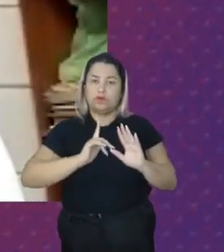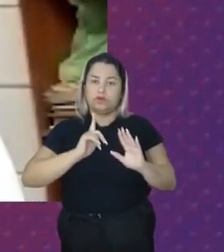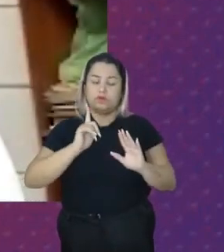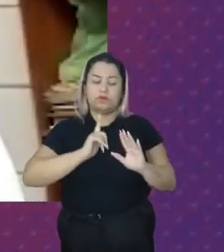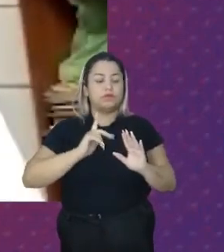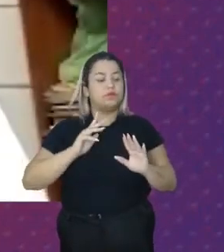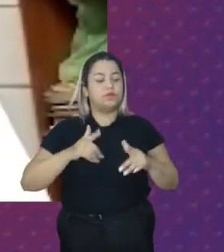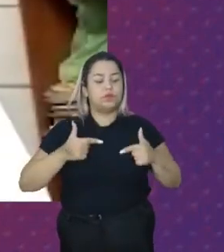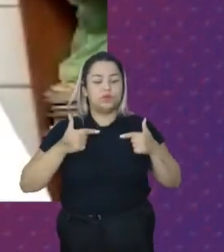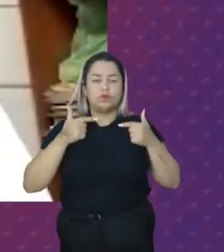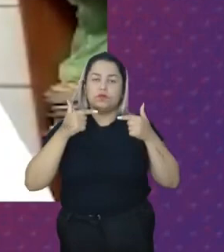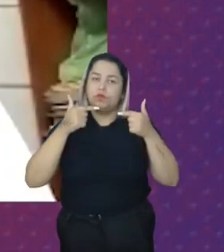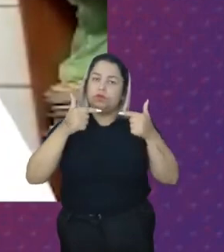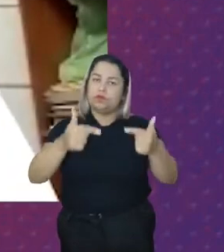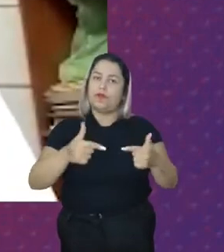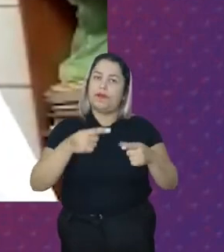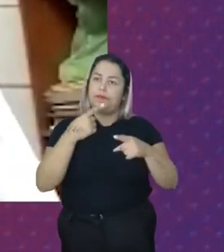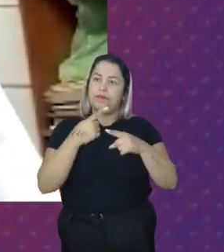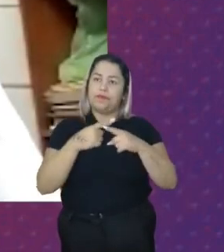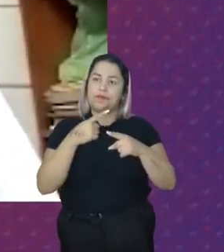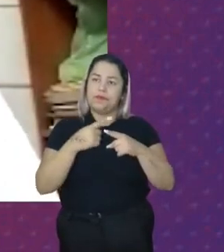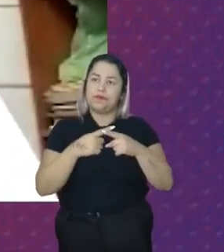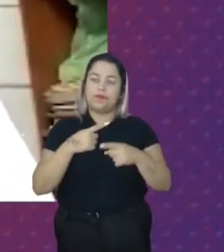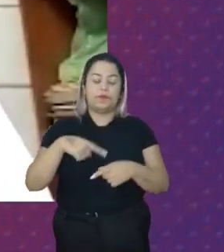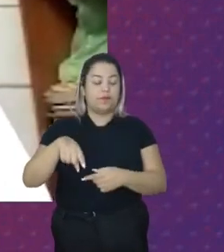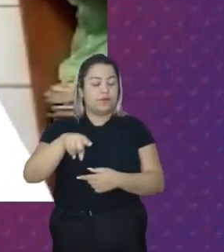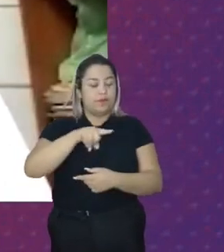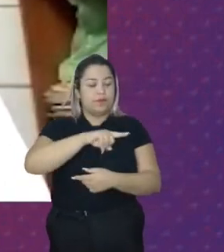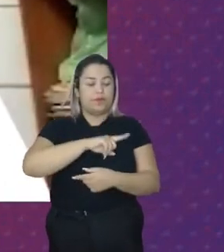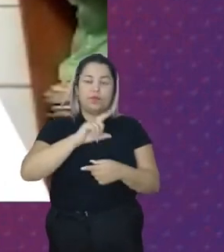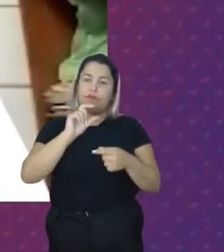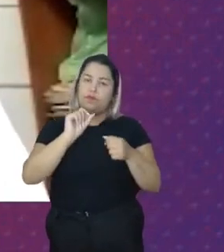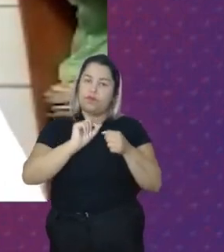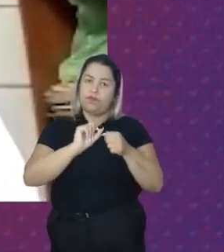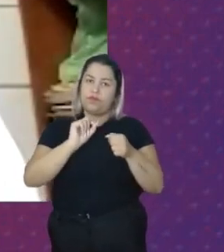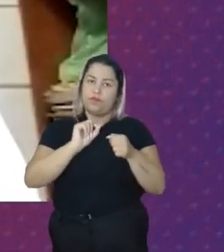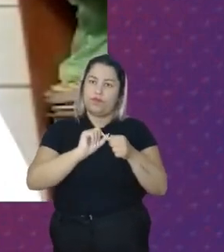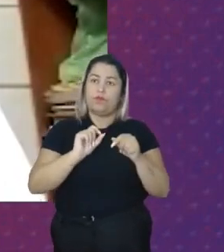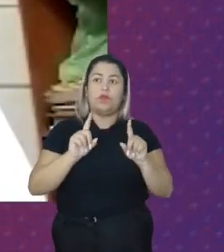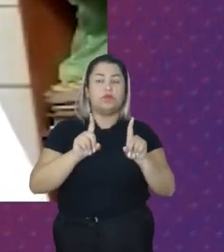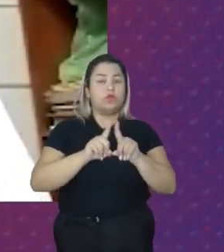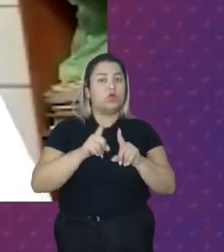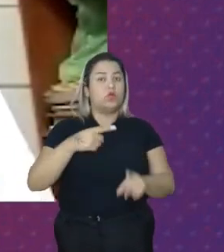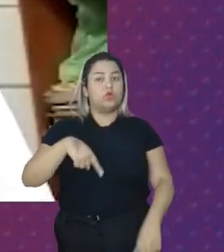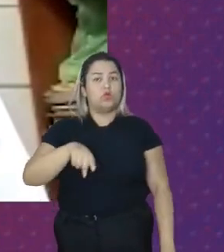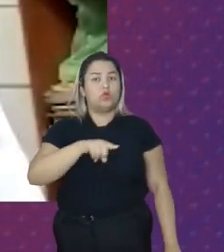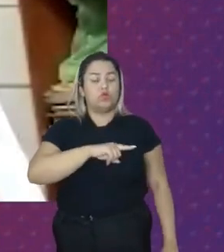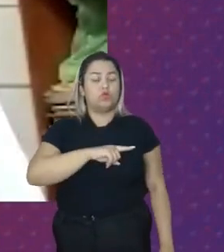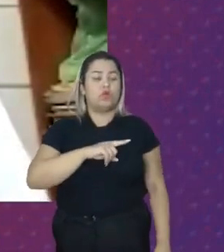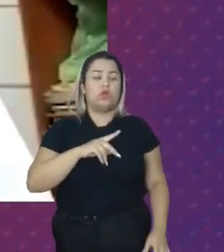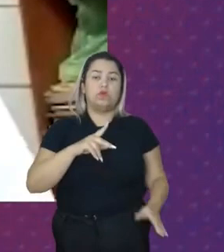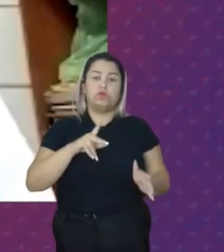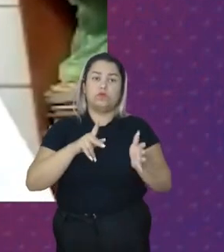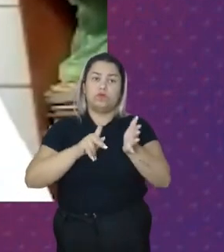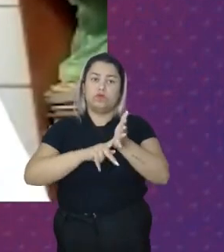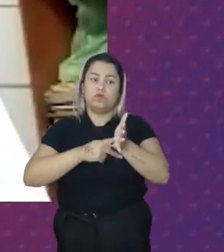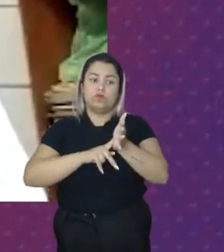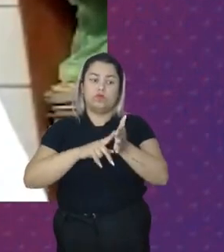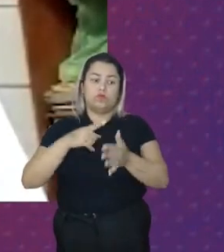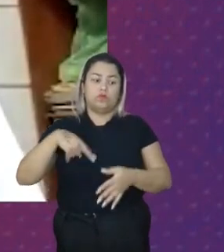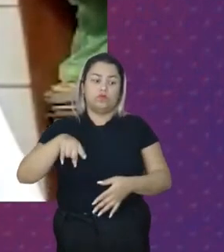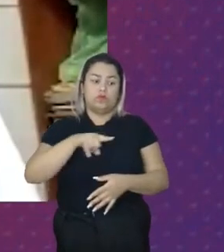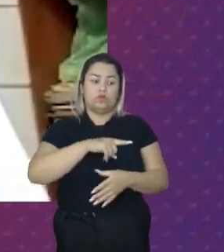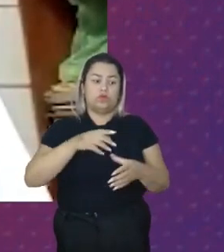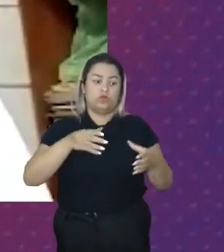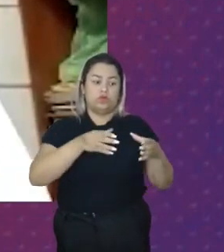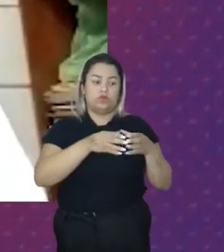muito O que lutar Porque Para nós Que fazemos A FENATRAD E os nossos Sindicatos Para a nossa Categoria O